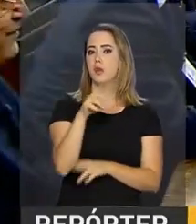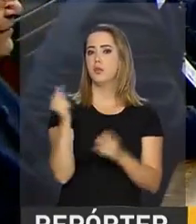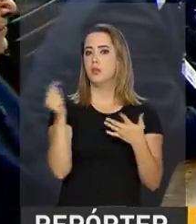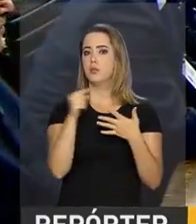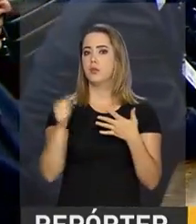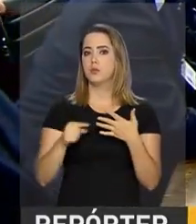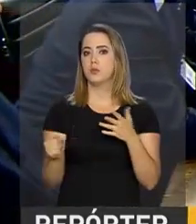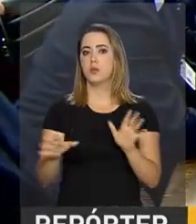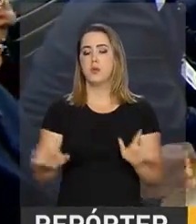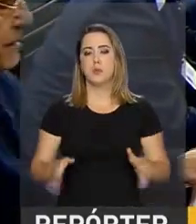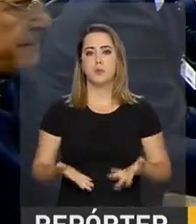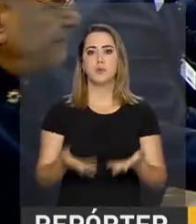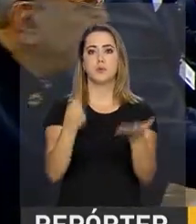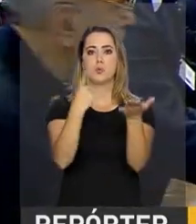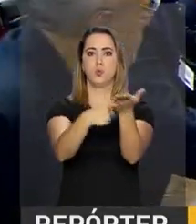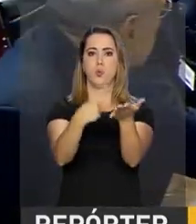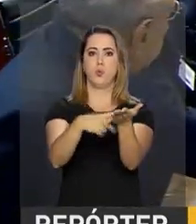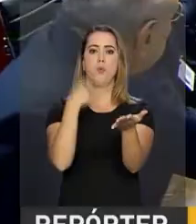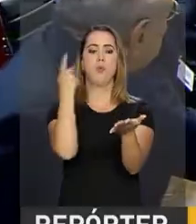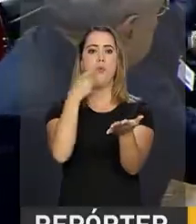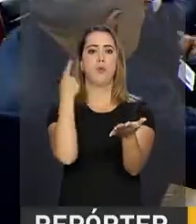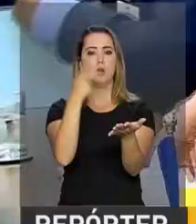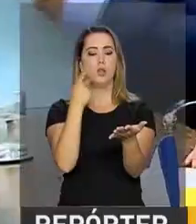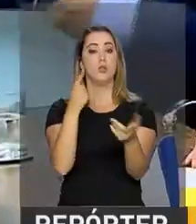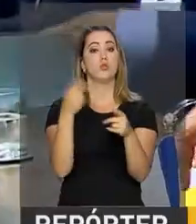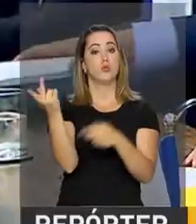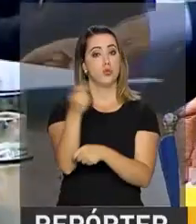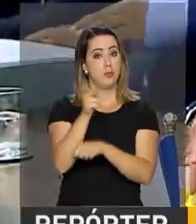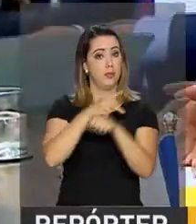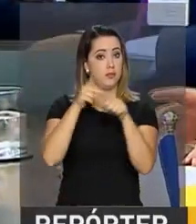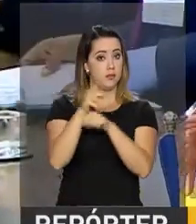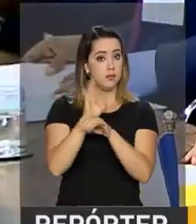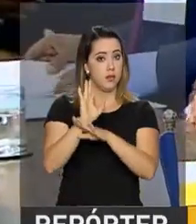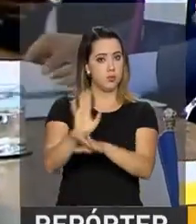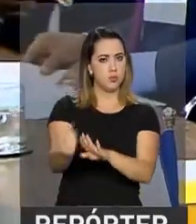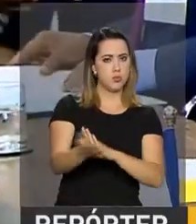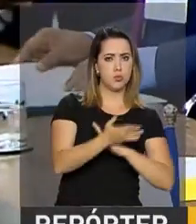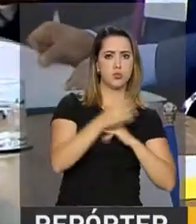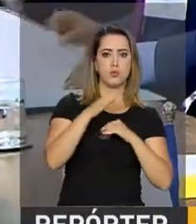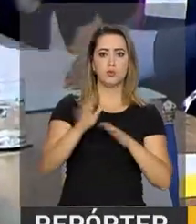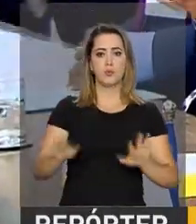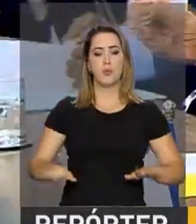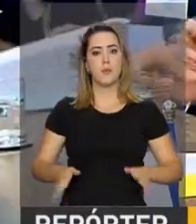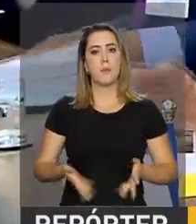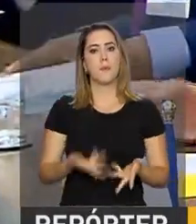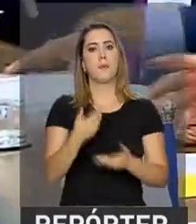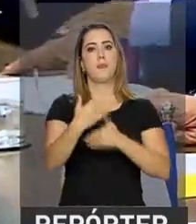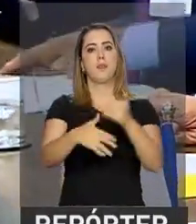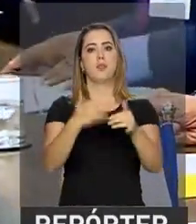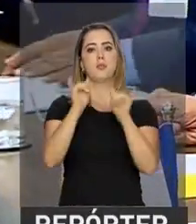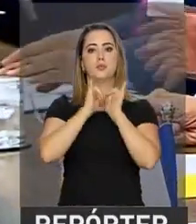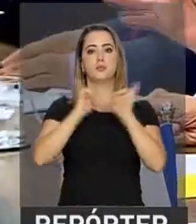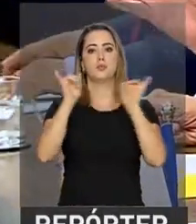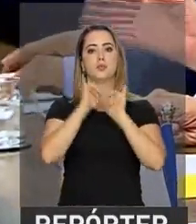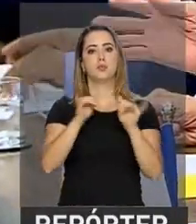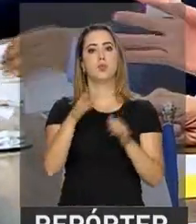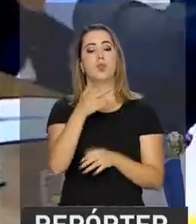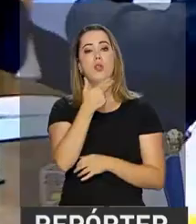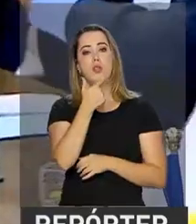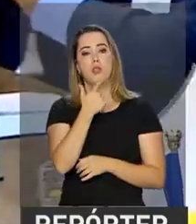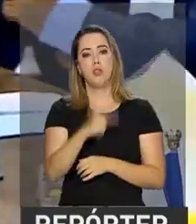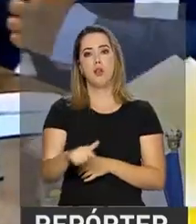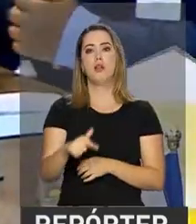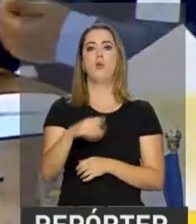os objetivos a promoção de acordos políticos diplomáticos, cooperação, além da promoção e difusão da